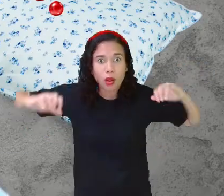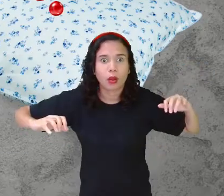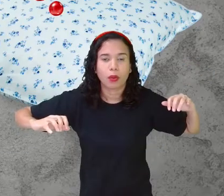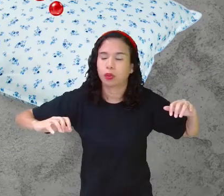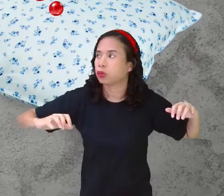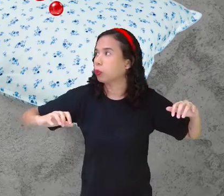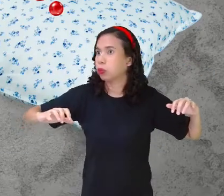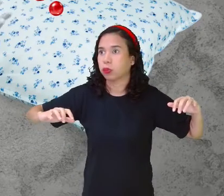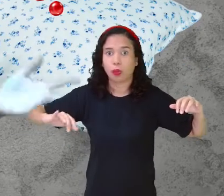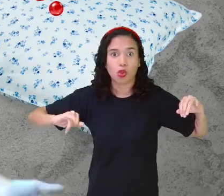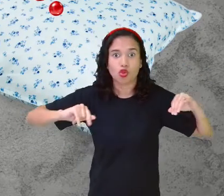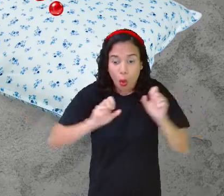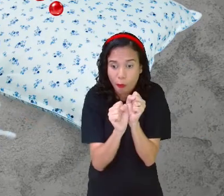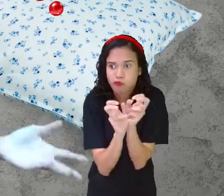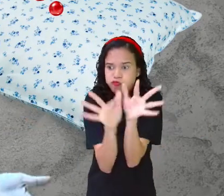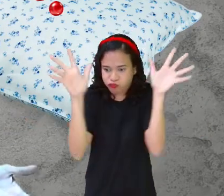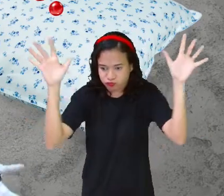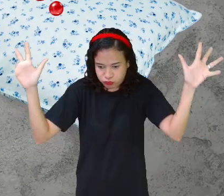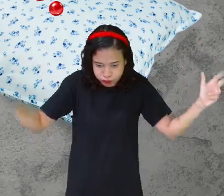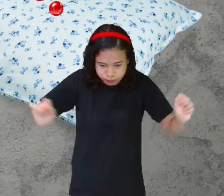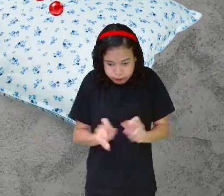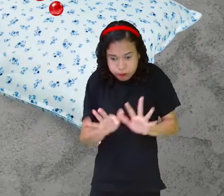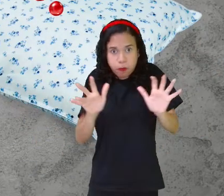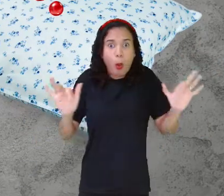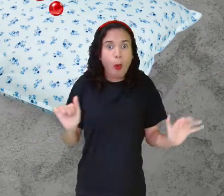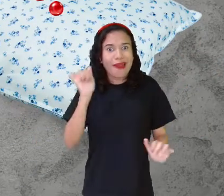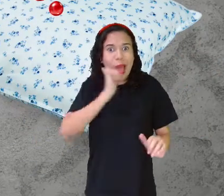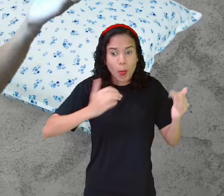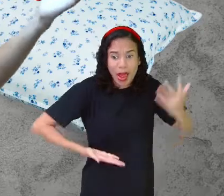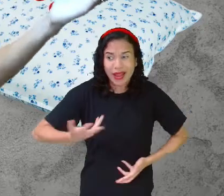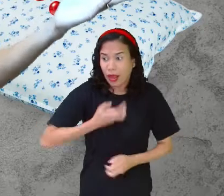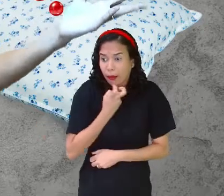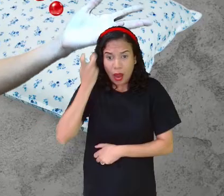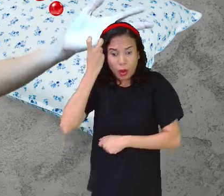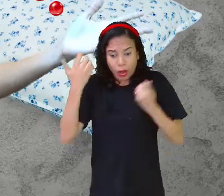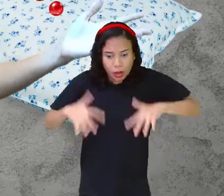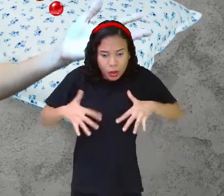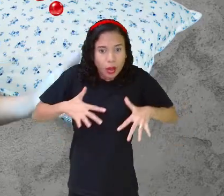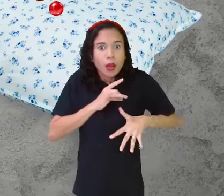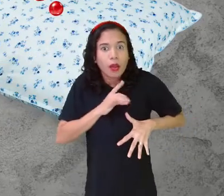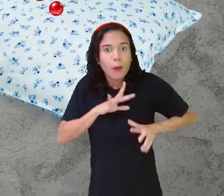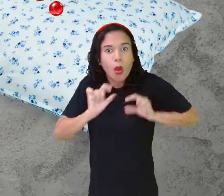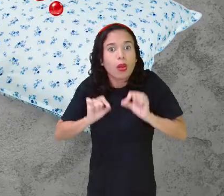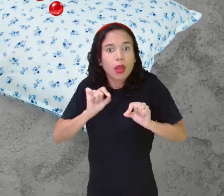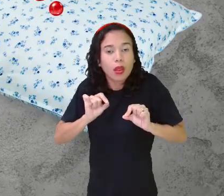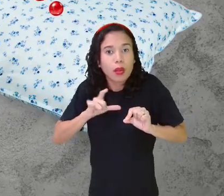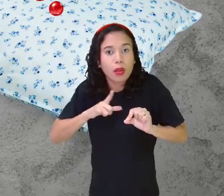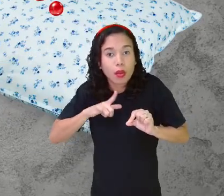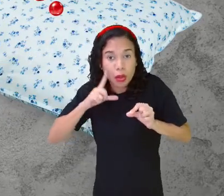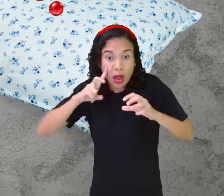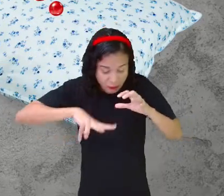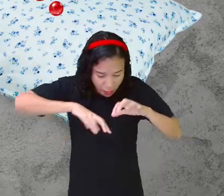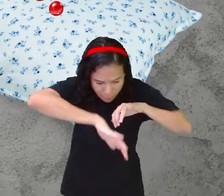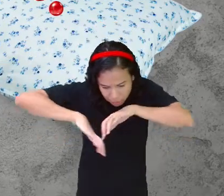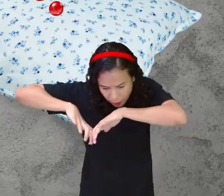hora, as penas todas voavam. A criada deu um grito de pavor. No fundo,